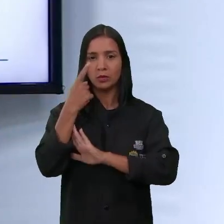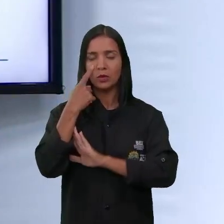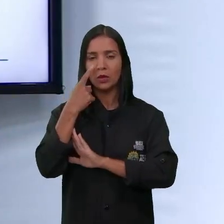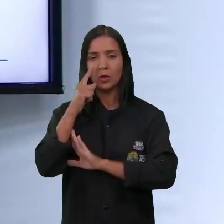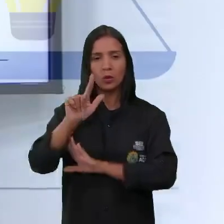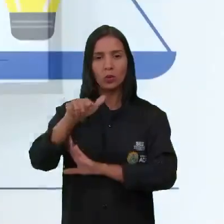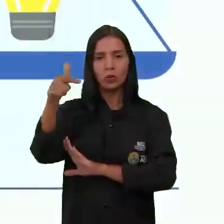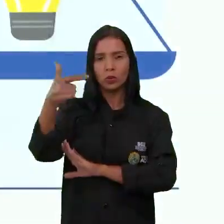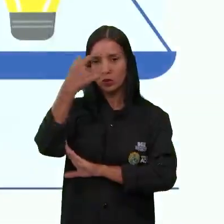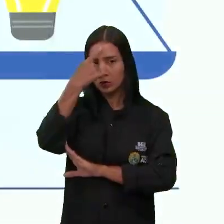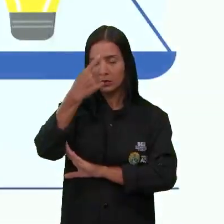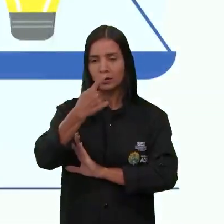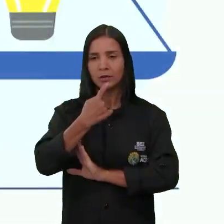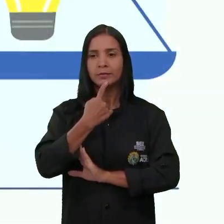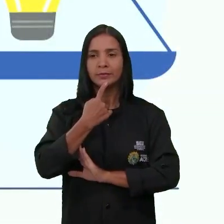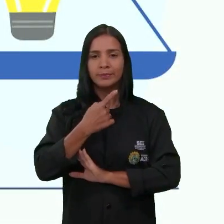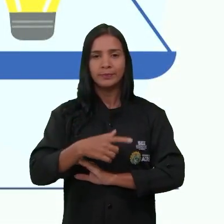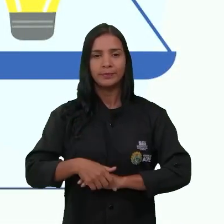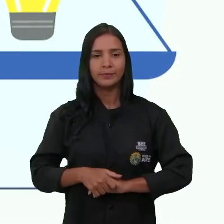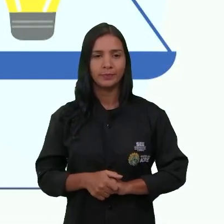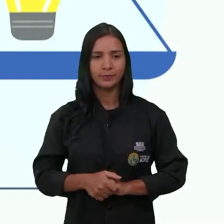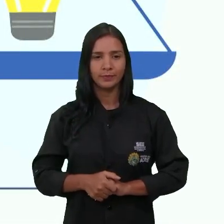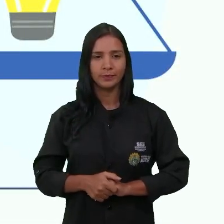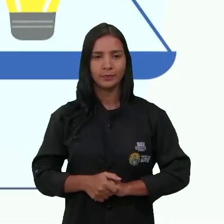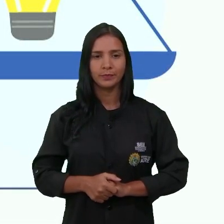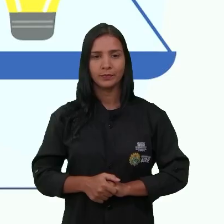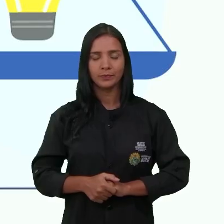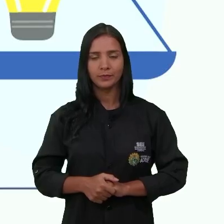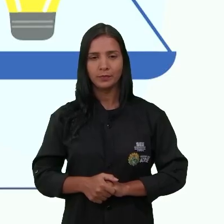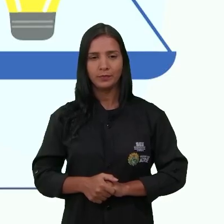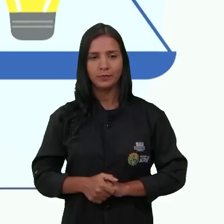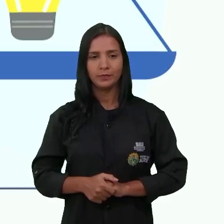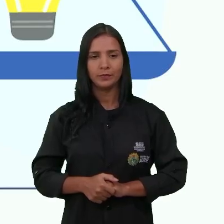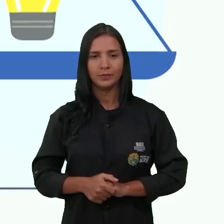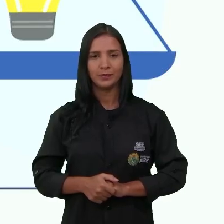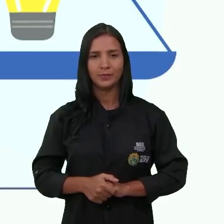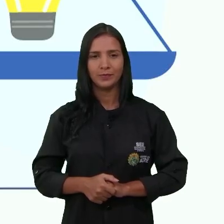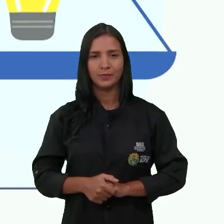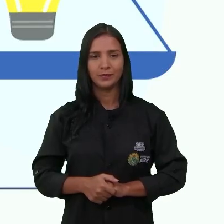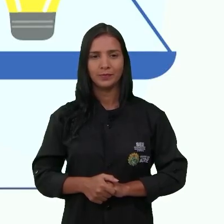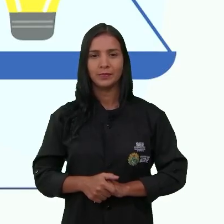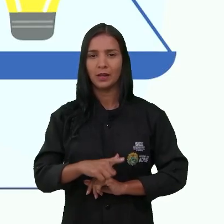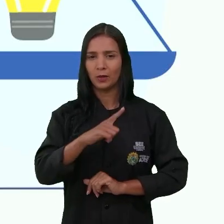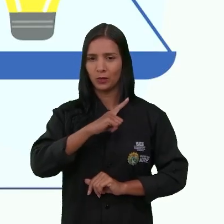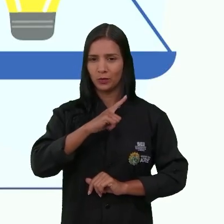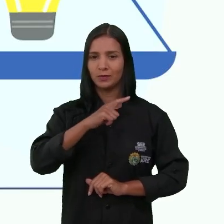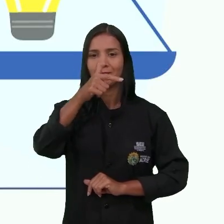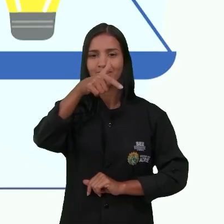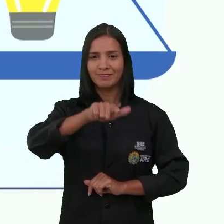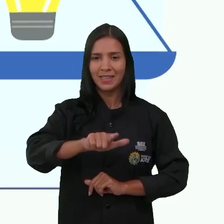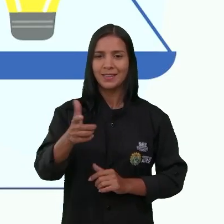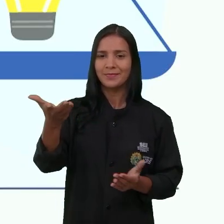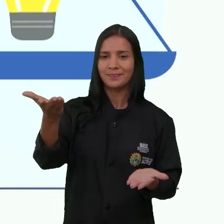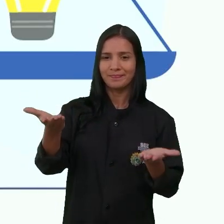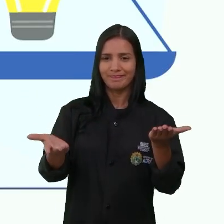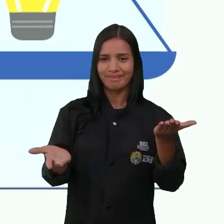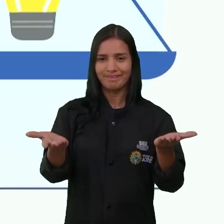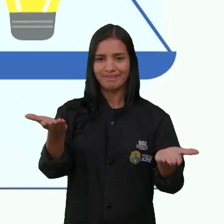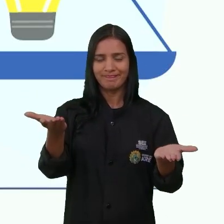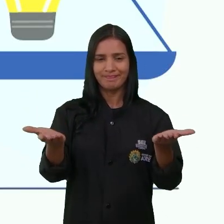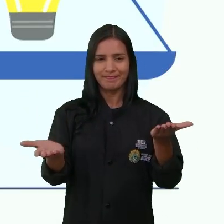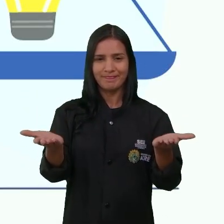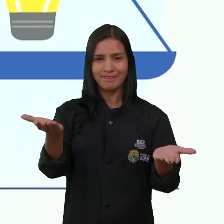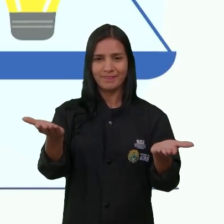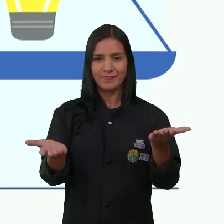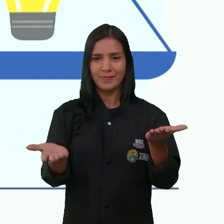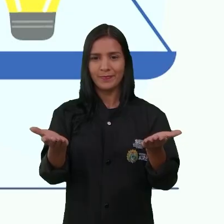outra imagem, vamos visualizar. Temos aí novamente a balança, né, em que,